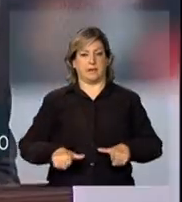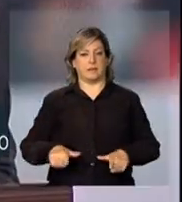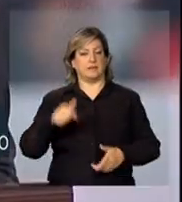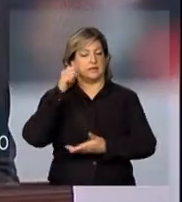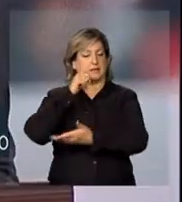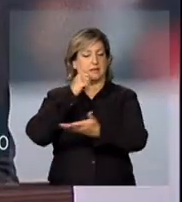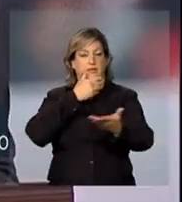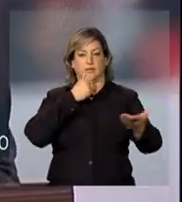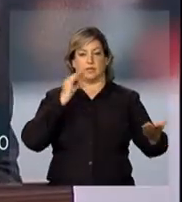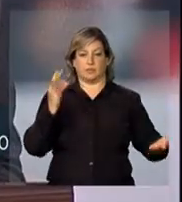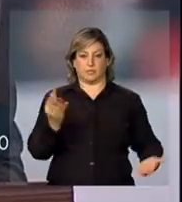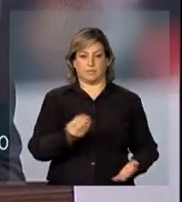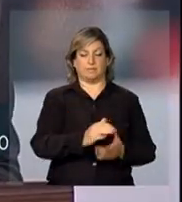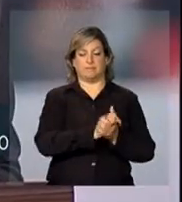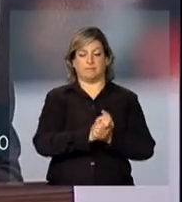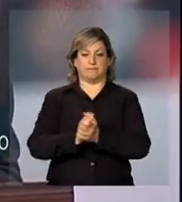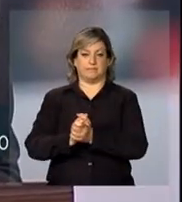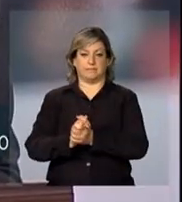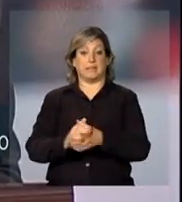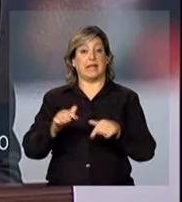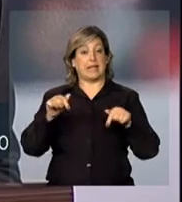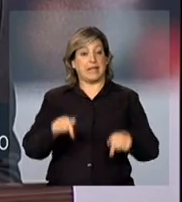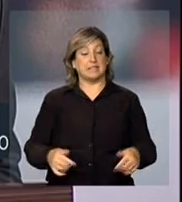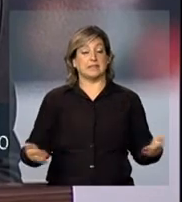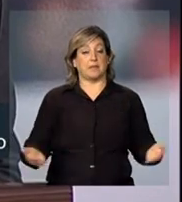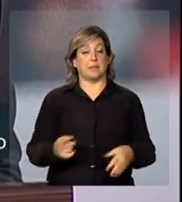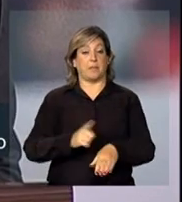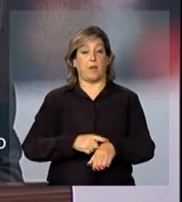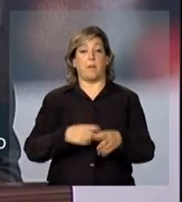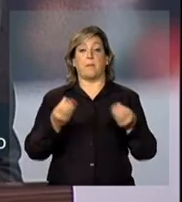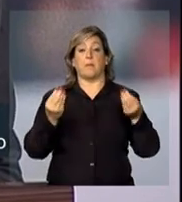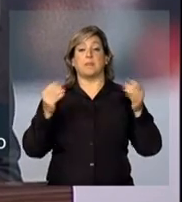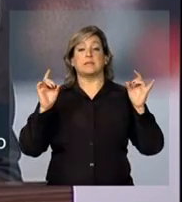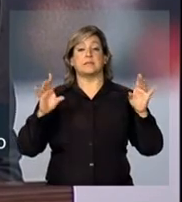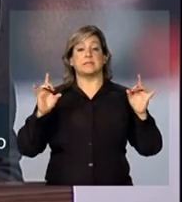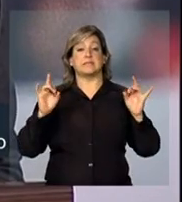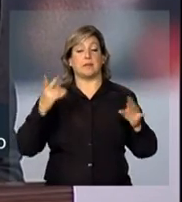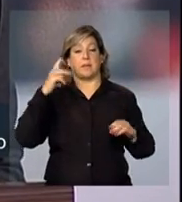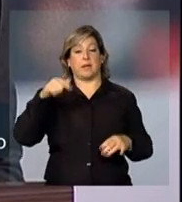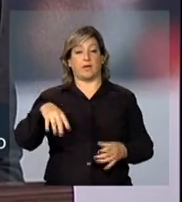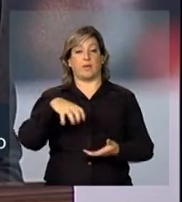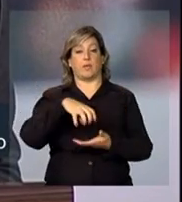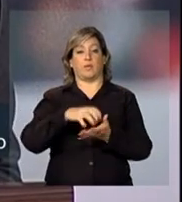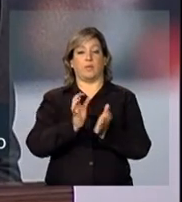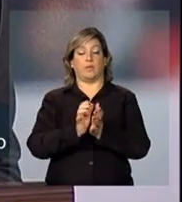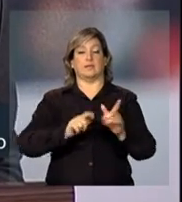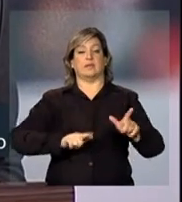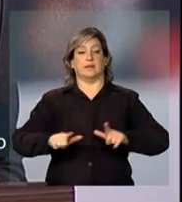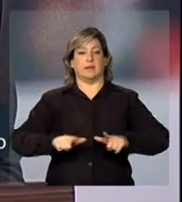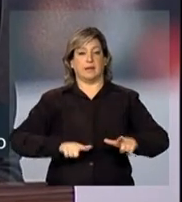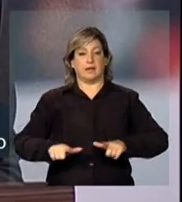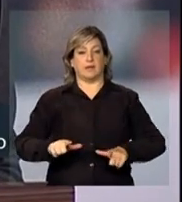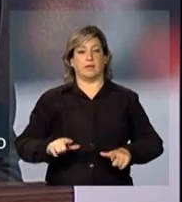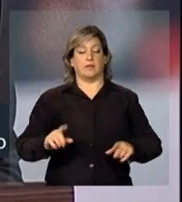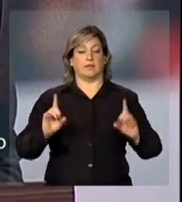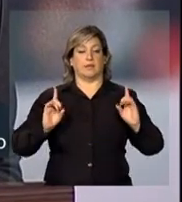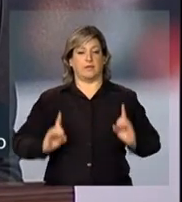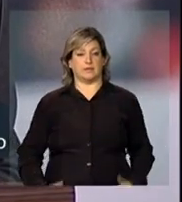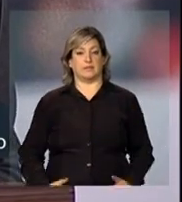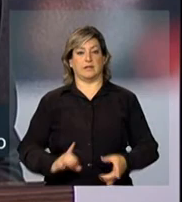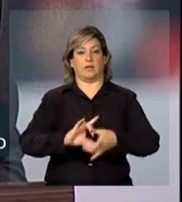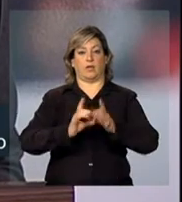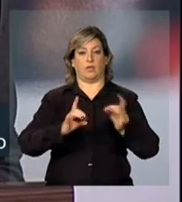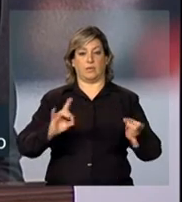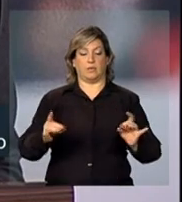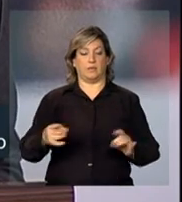senhoras e senhores Esse é um momento muito especial para o movimento paralímpico brasileiro o momento